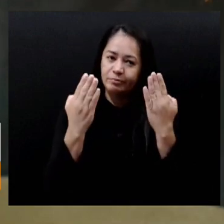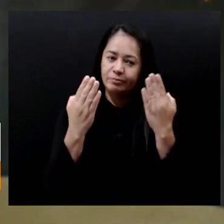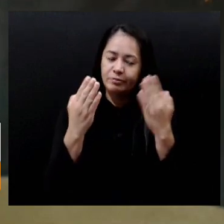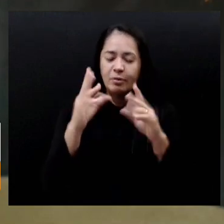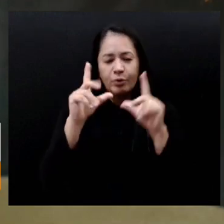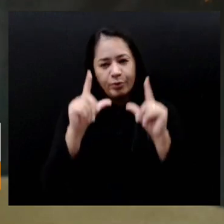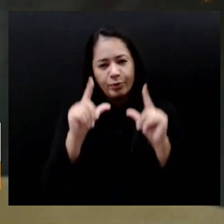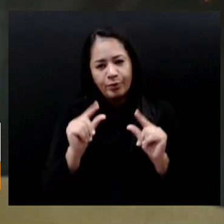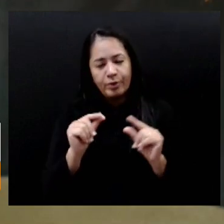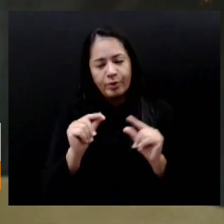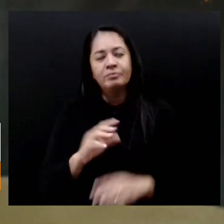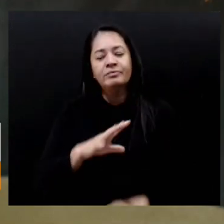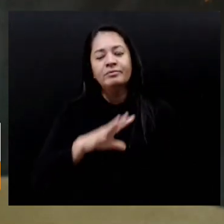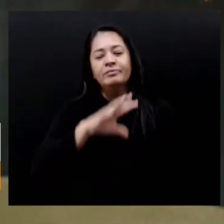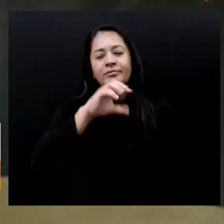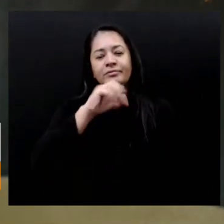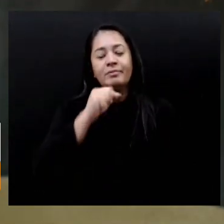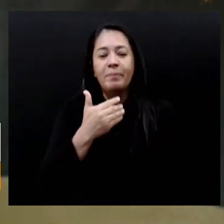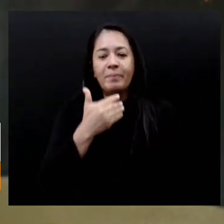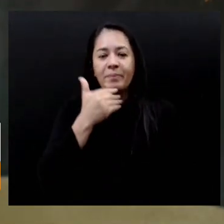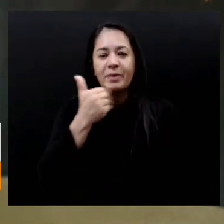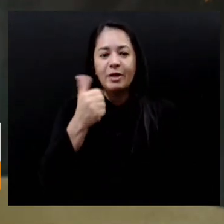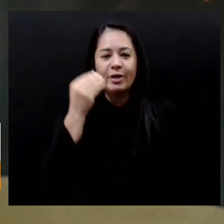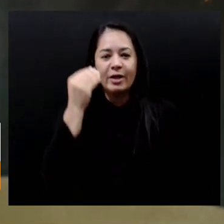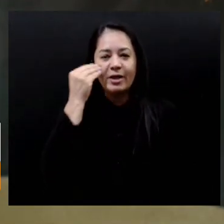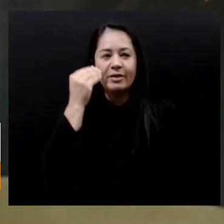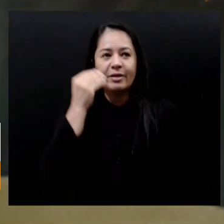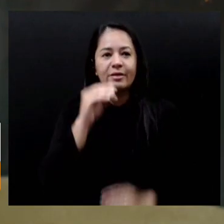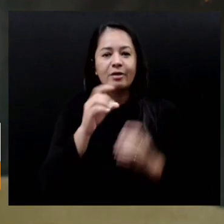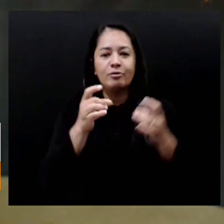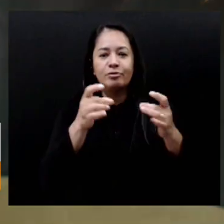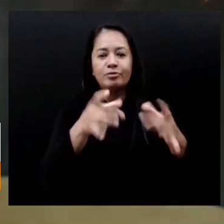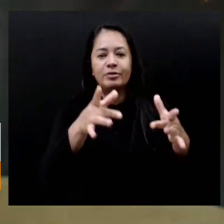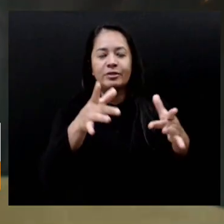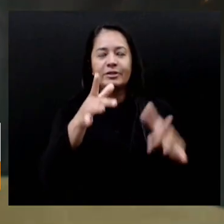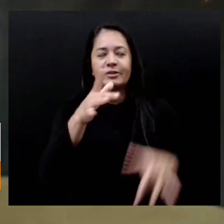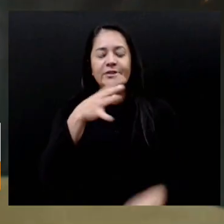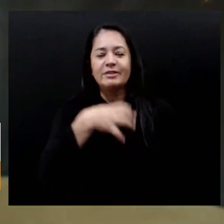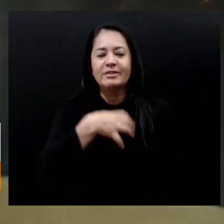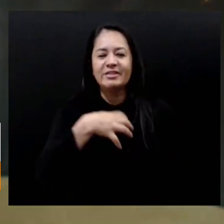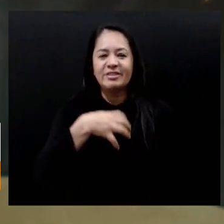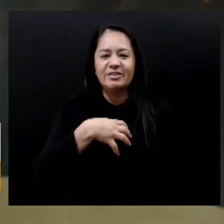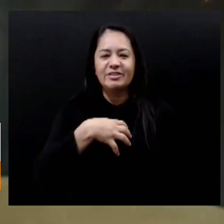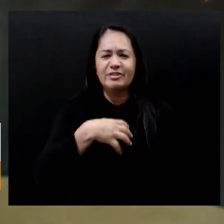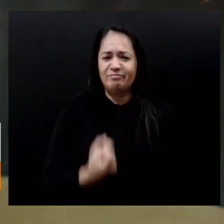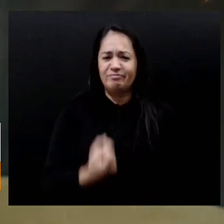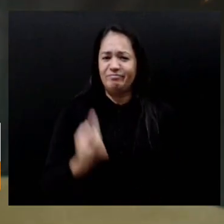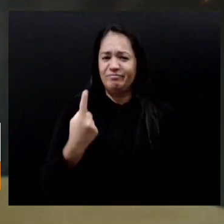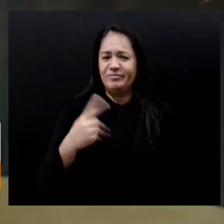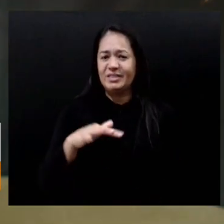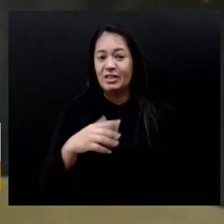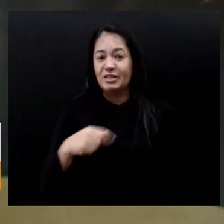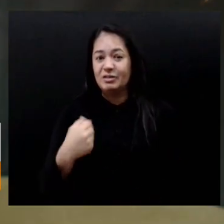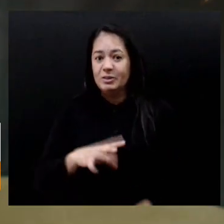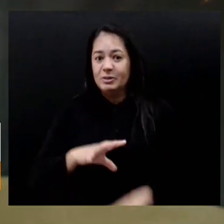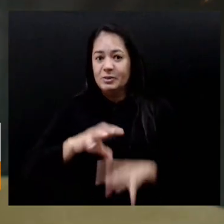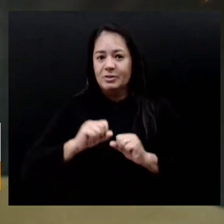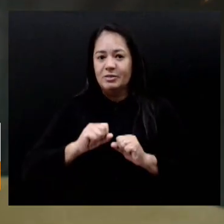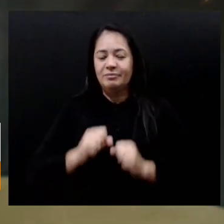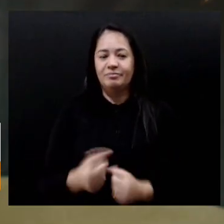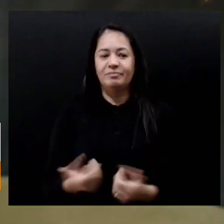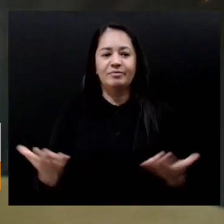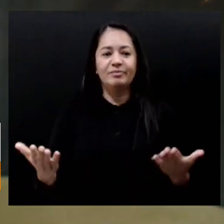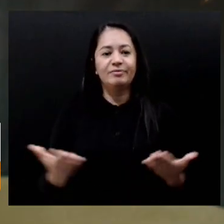respirada boa, para tentar se livrar desse sentimento estranho que às vezes toma conta da gente. 8h57, tem mais